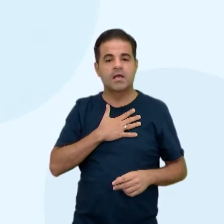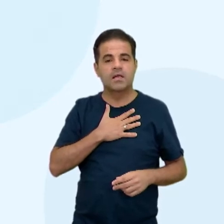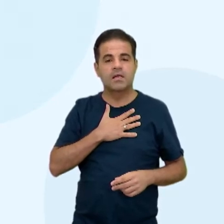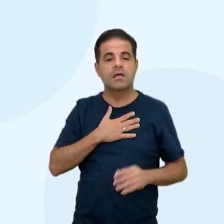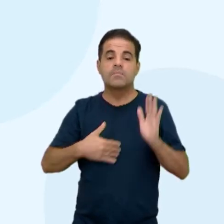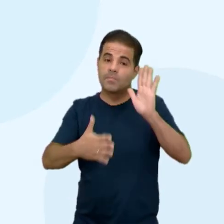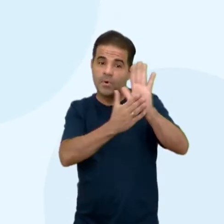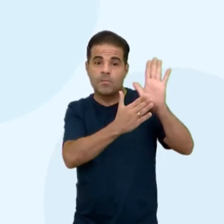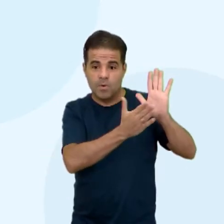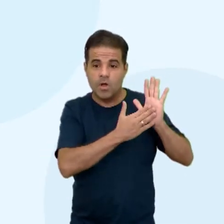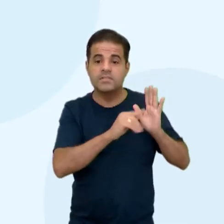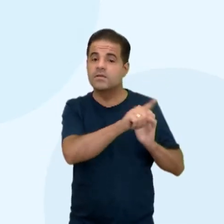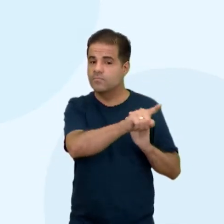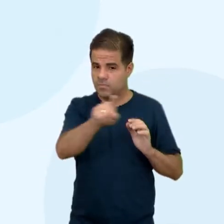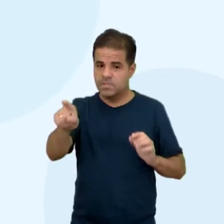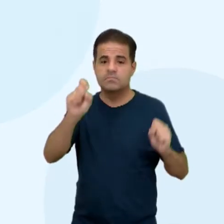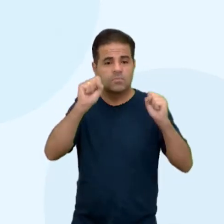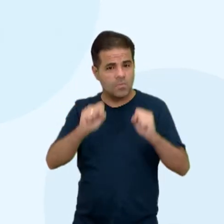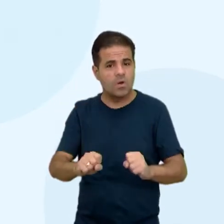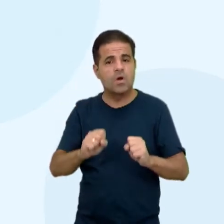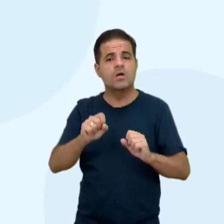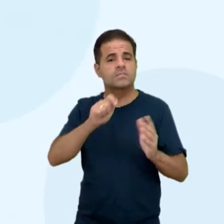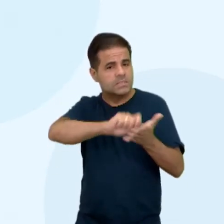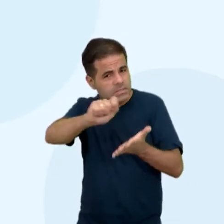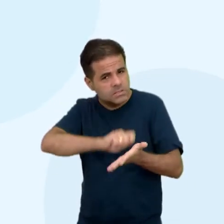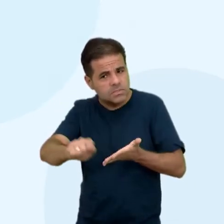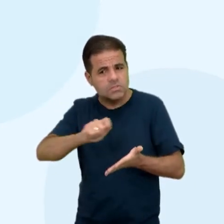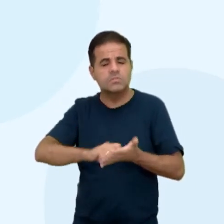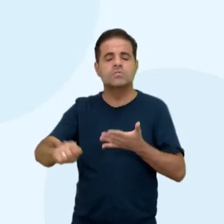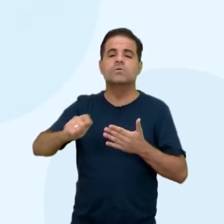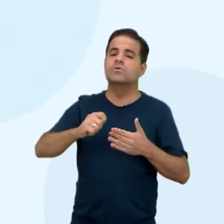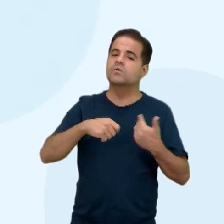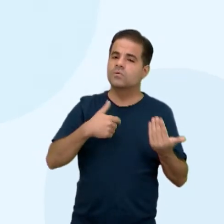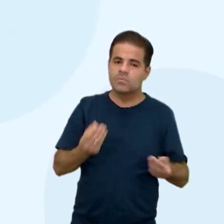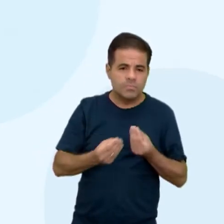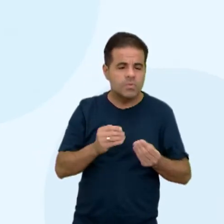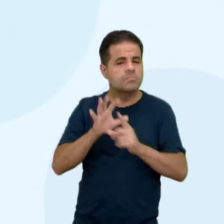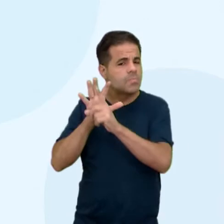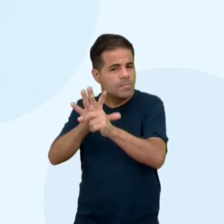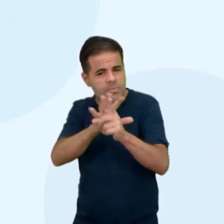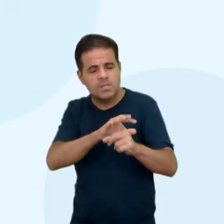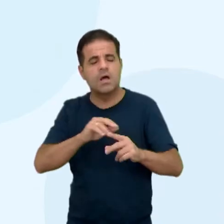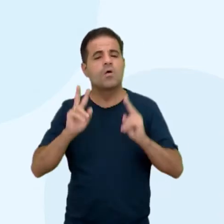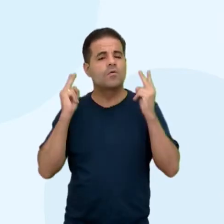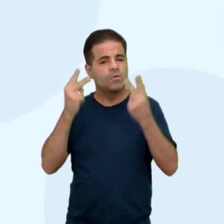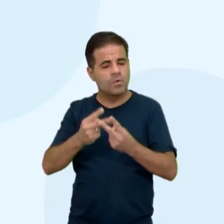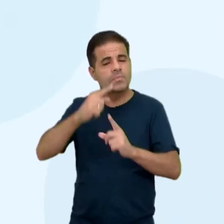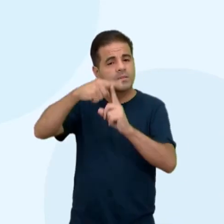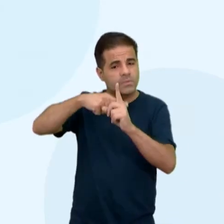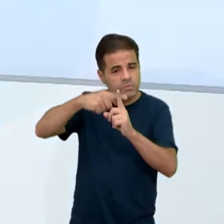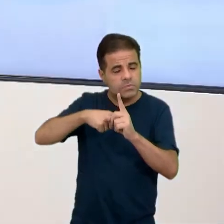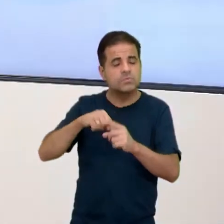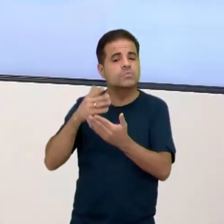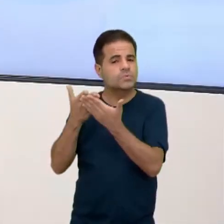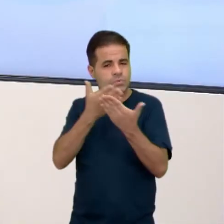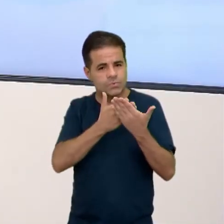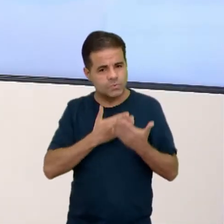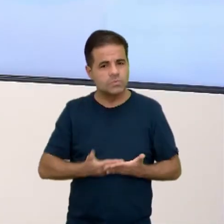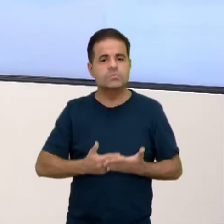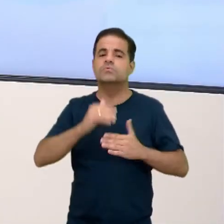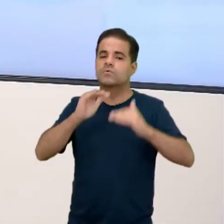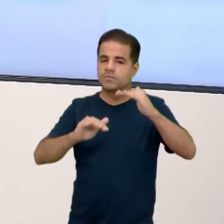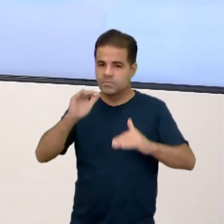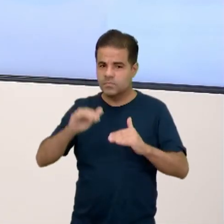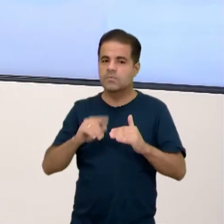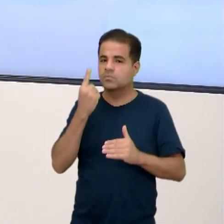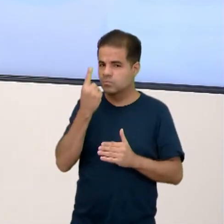minha proposta é que vocês façam essas anotações sobre pressão, volume e temperatura, um estudo aí das variáveis de